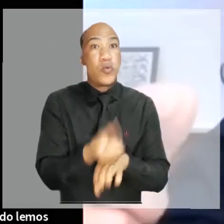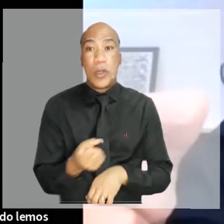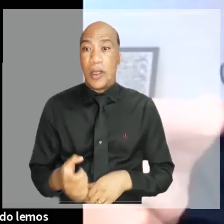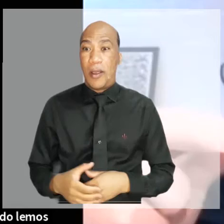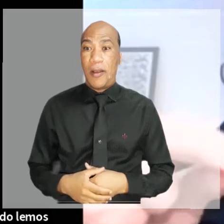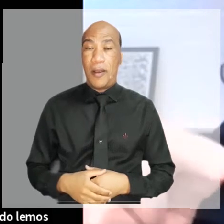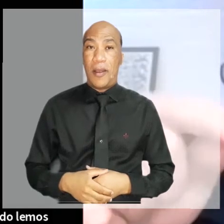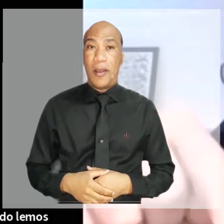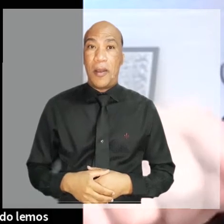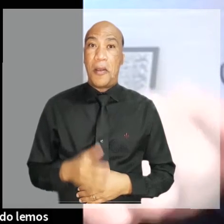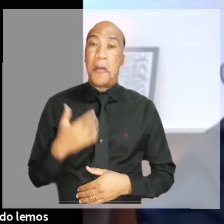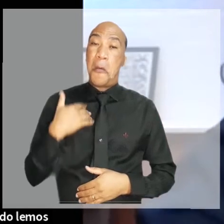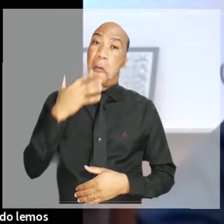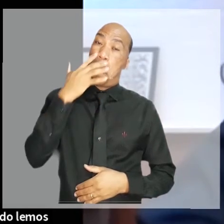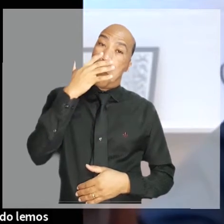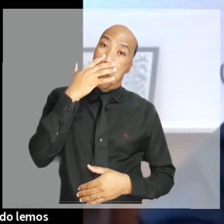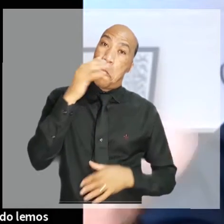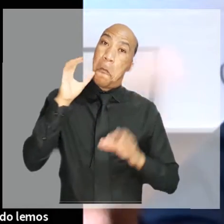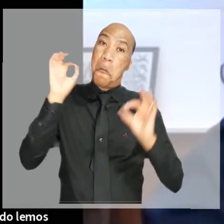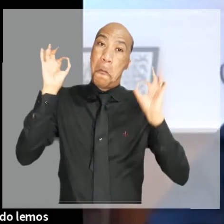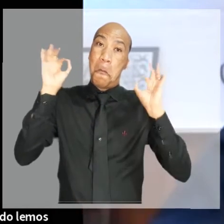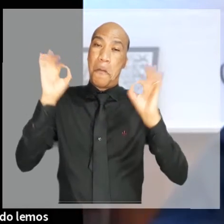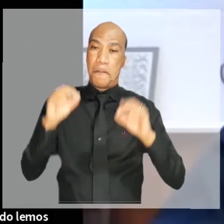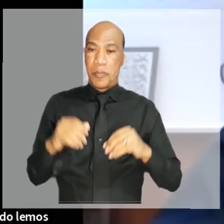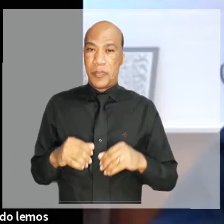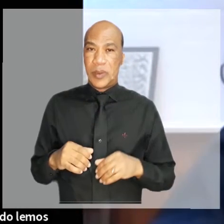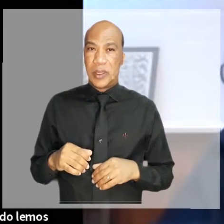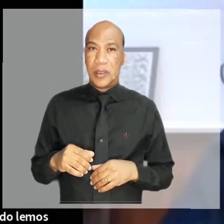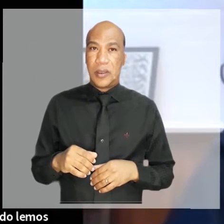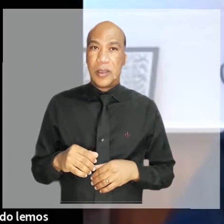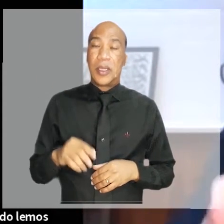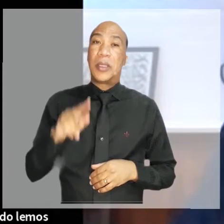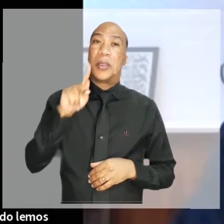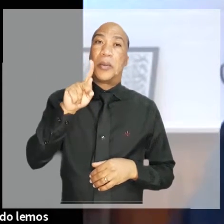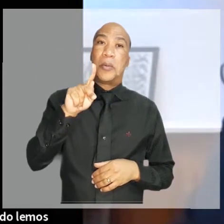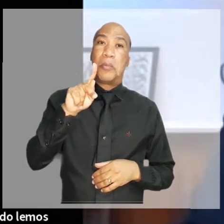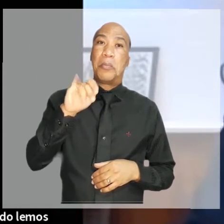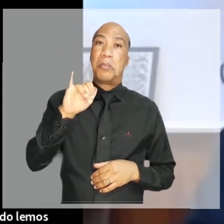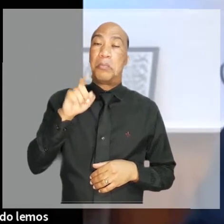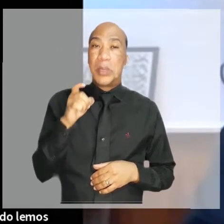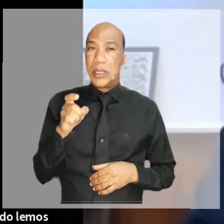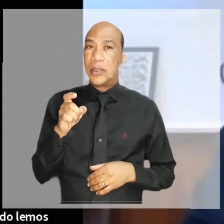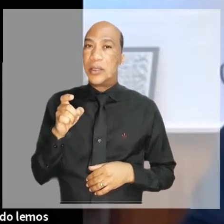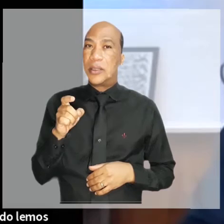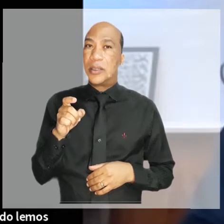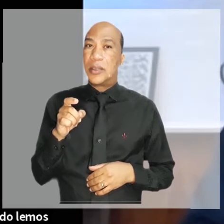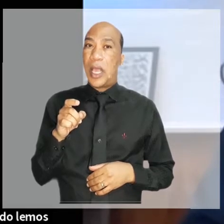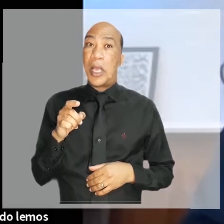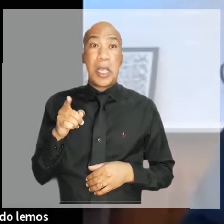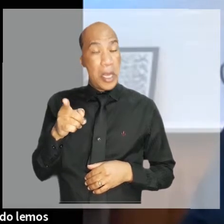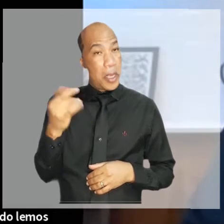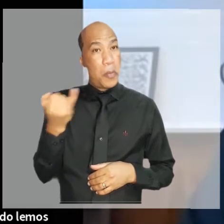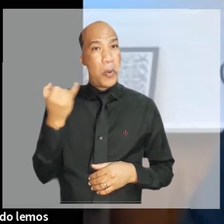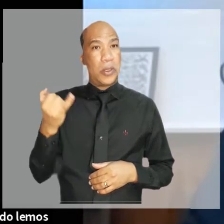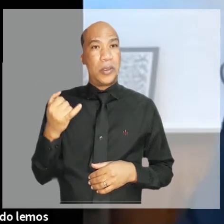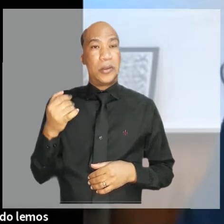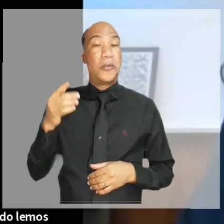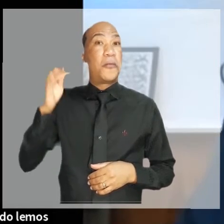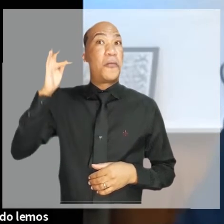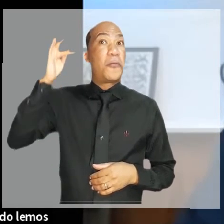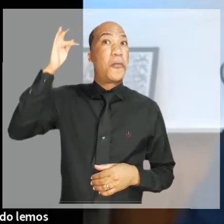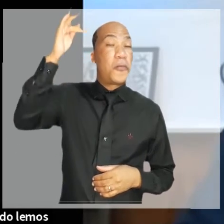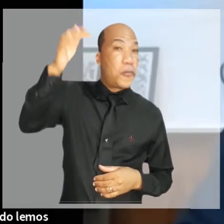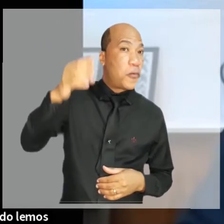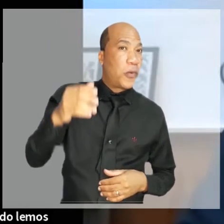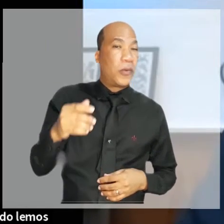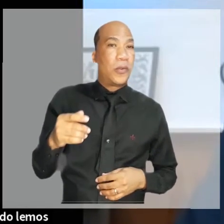no futuro, ele vai poder resolver o problema não só dos pagamentos, mas ele pode virar uma